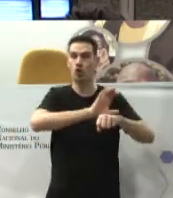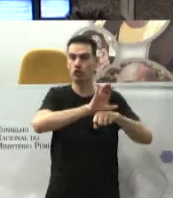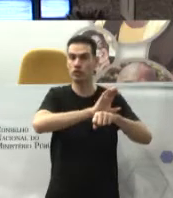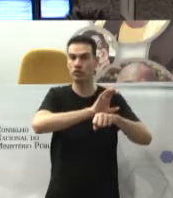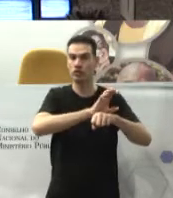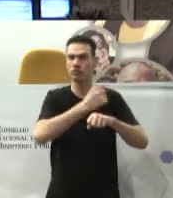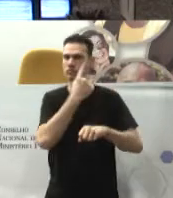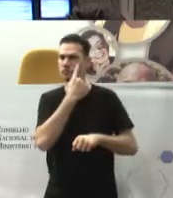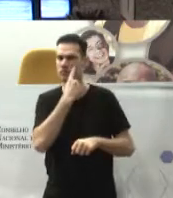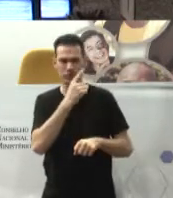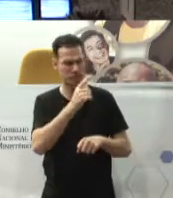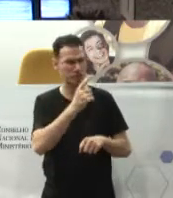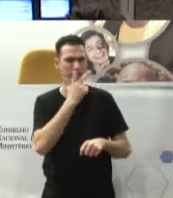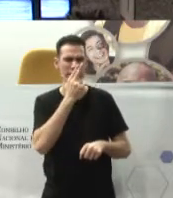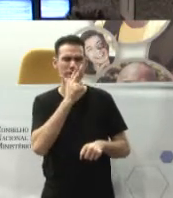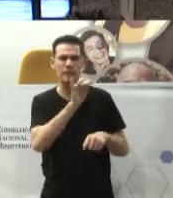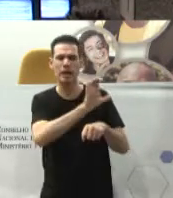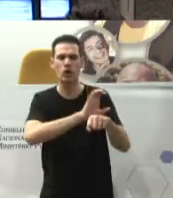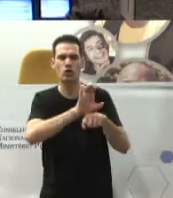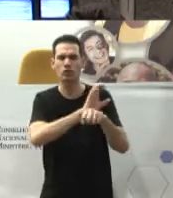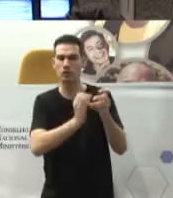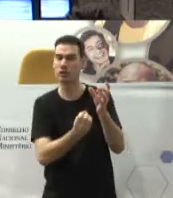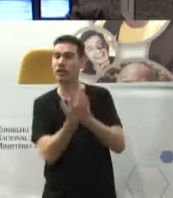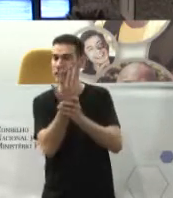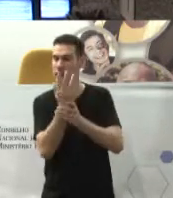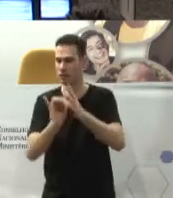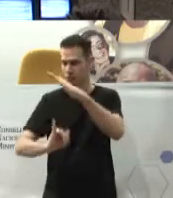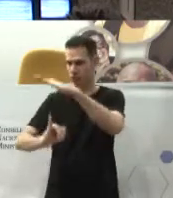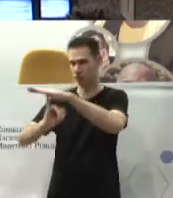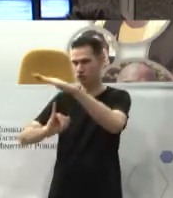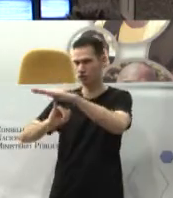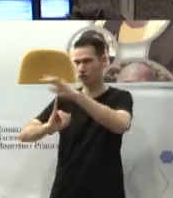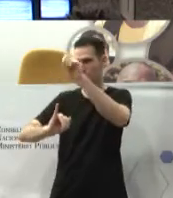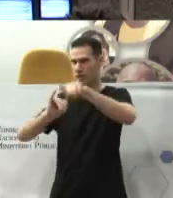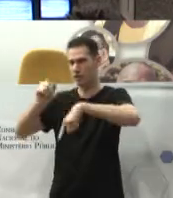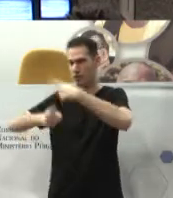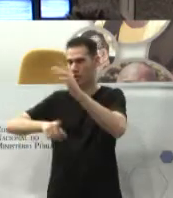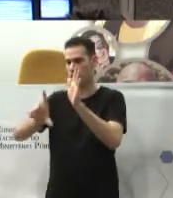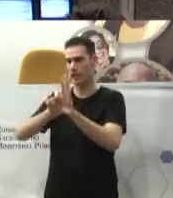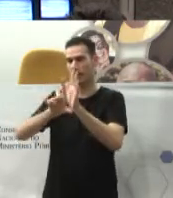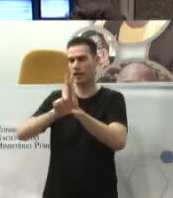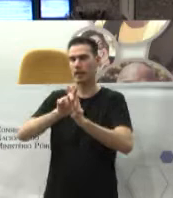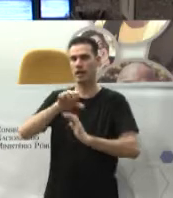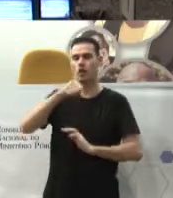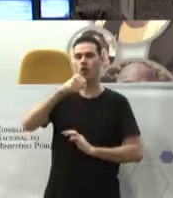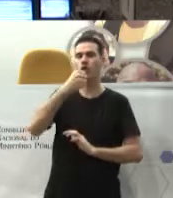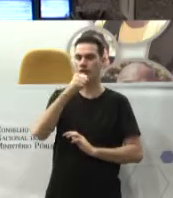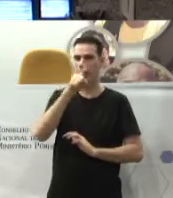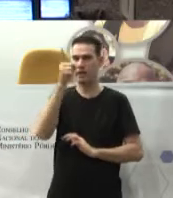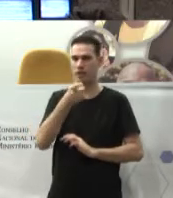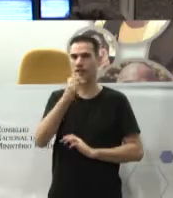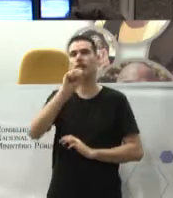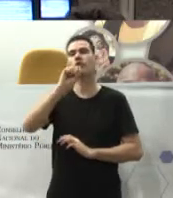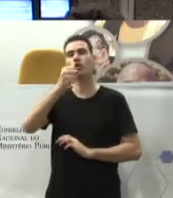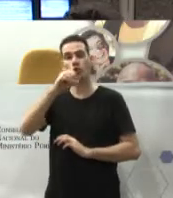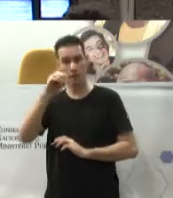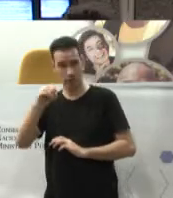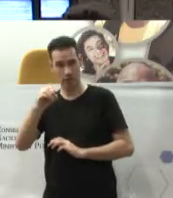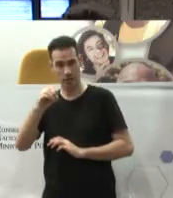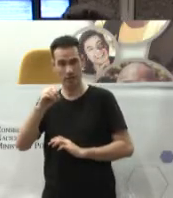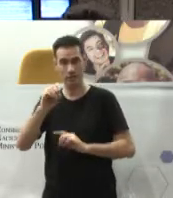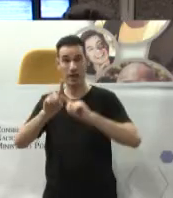cria o Instituto. Em 90 vem a Lei 8080, e somente em 2011 vem o